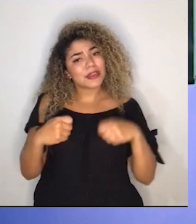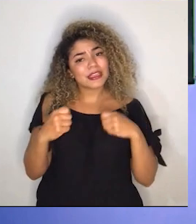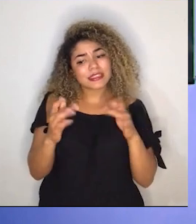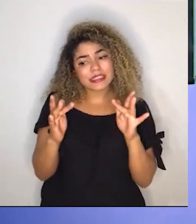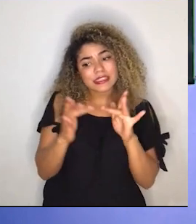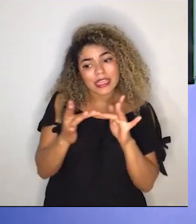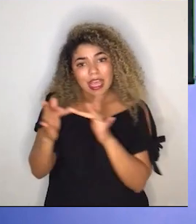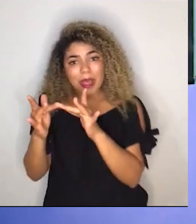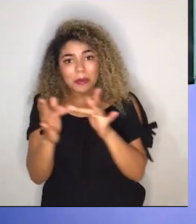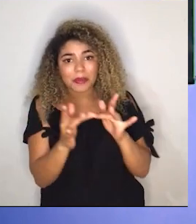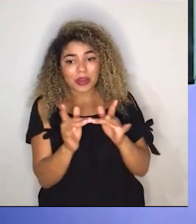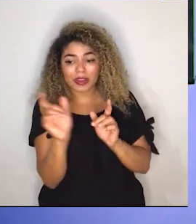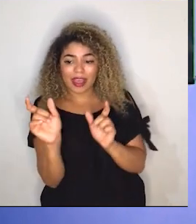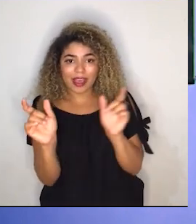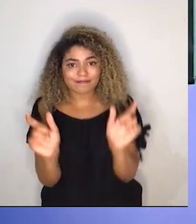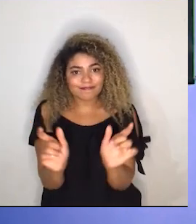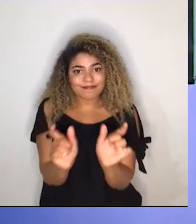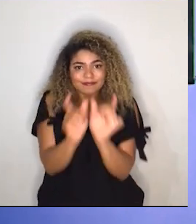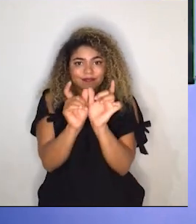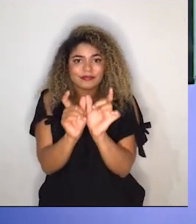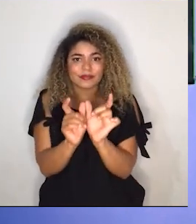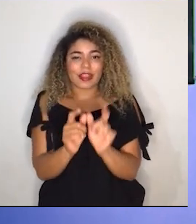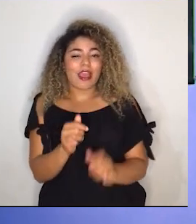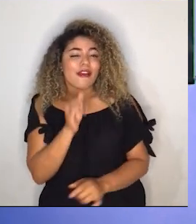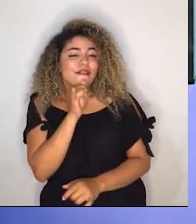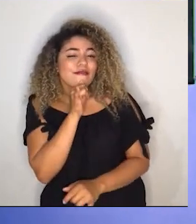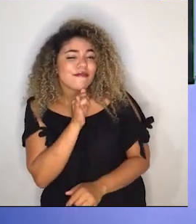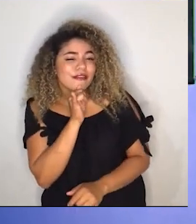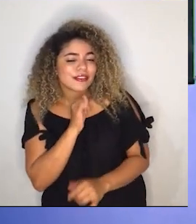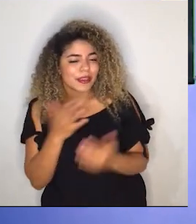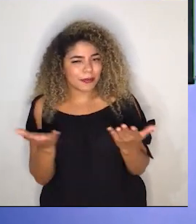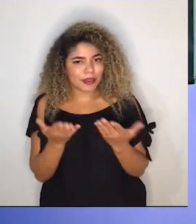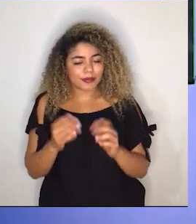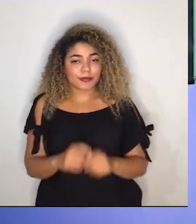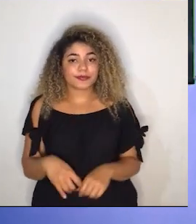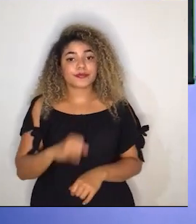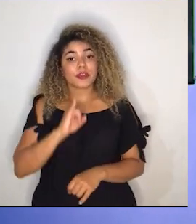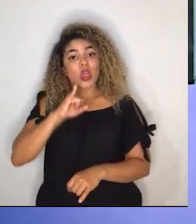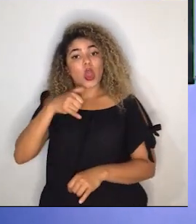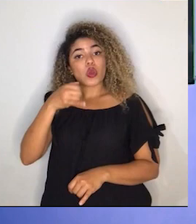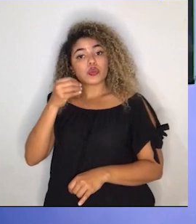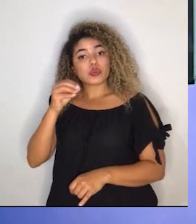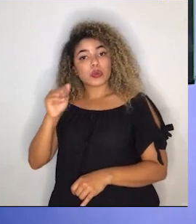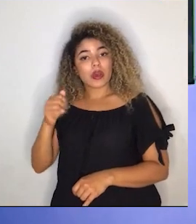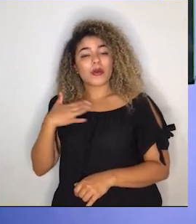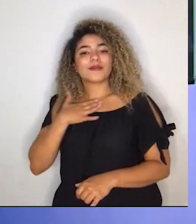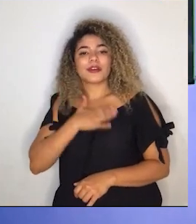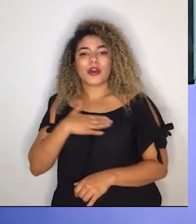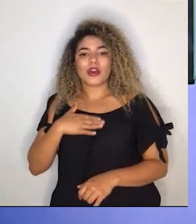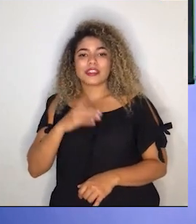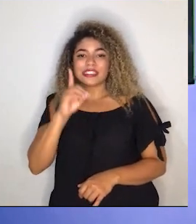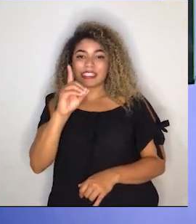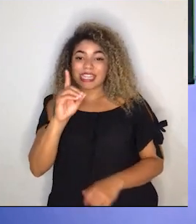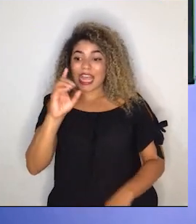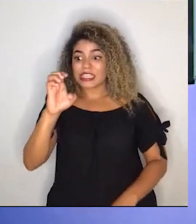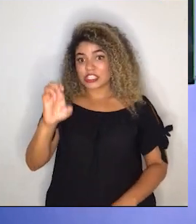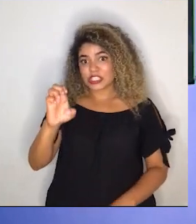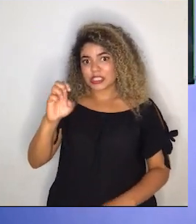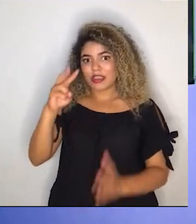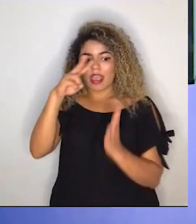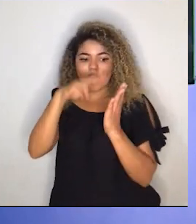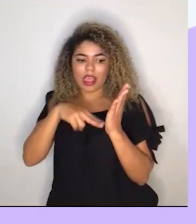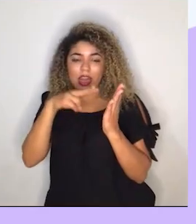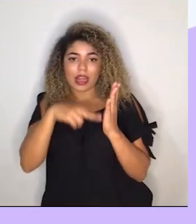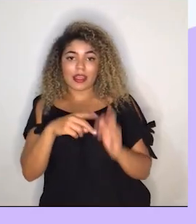a ligação entre dois termos. Vejamos alguns exemplos. João gosta de ler. Neste exemplo,